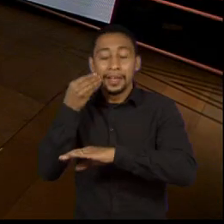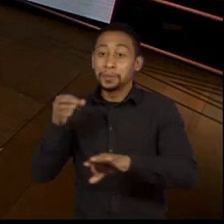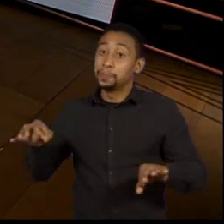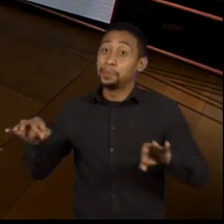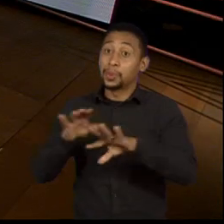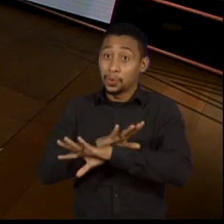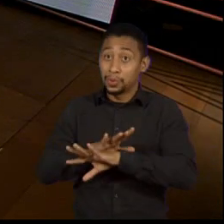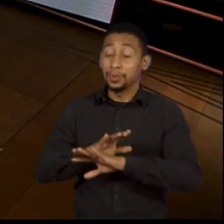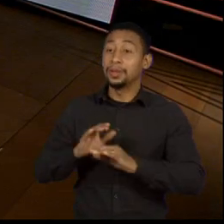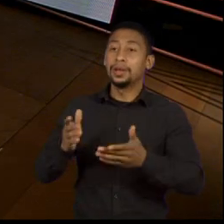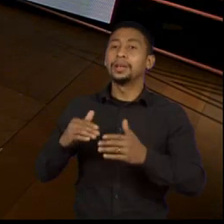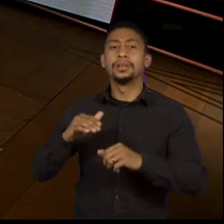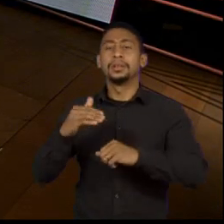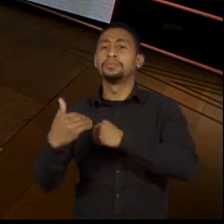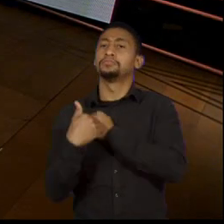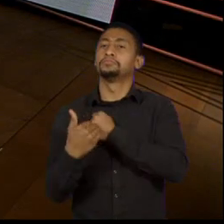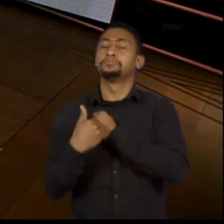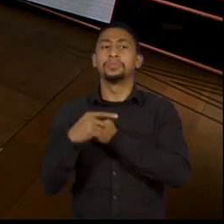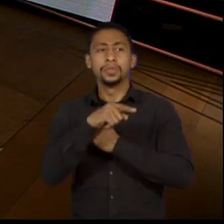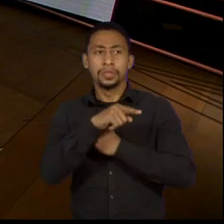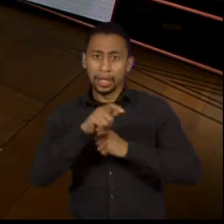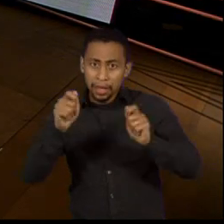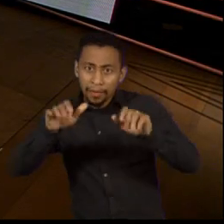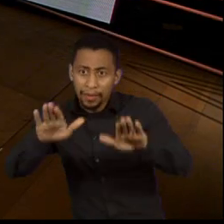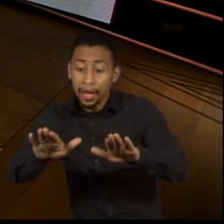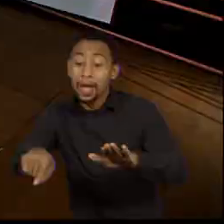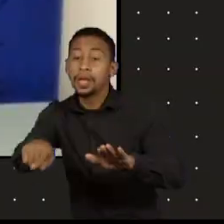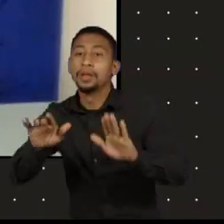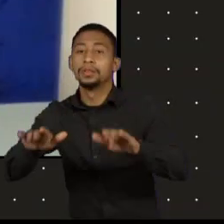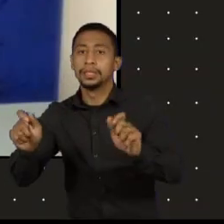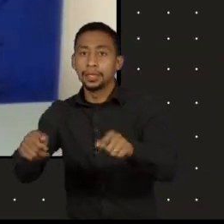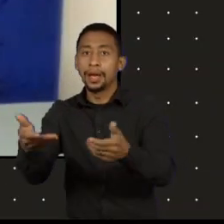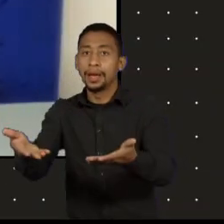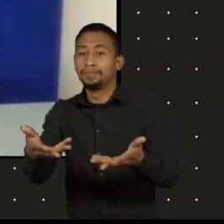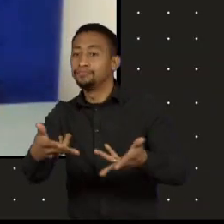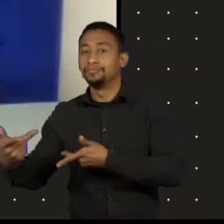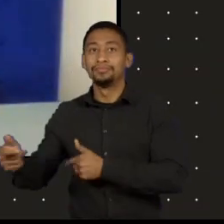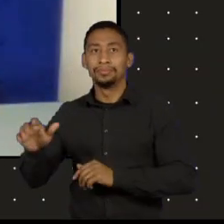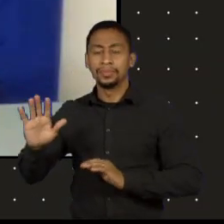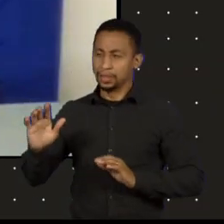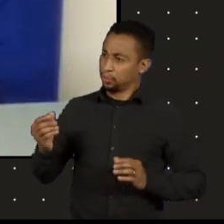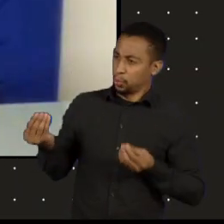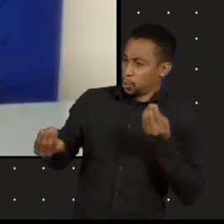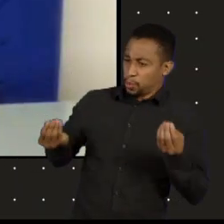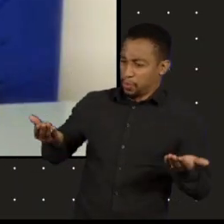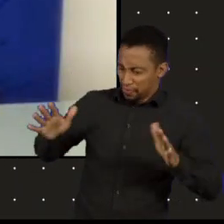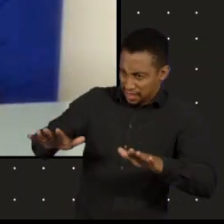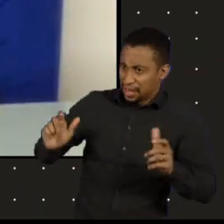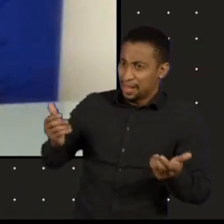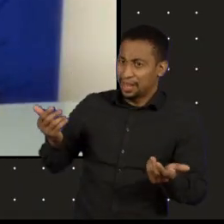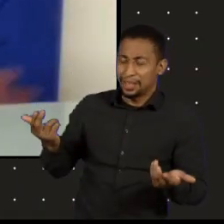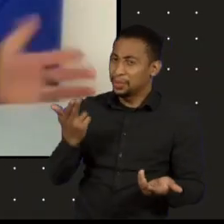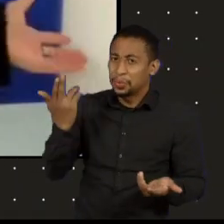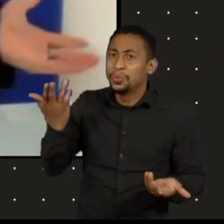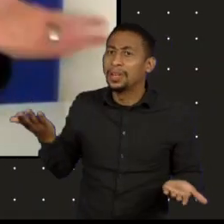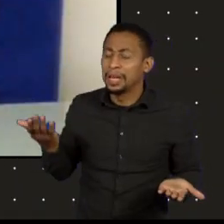assim, porra louca, você tem como ficar aqui, porra louca? Eu falei, como assim ficar aqui? Não tenho, não sei, não conheço